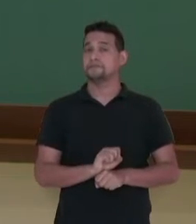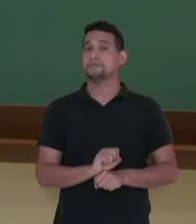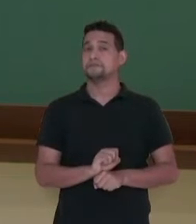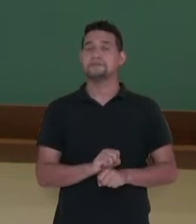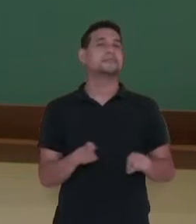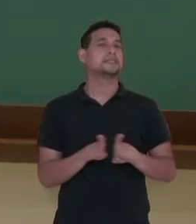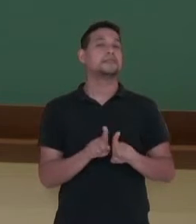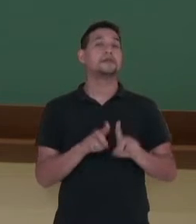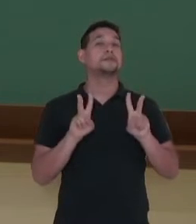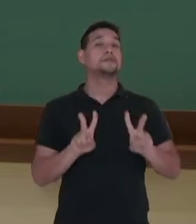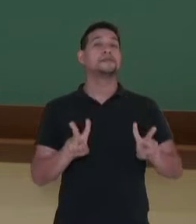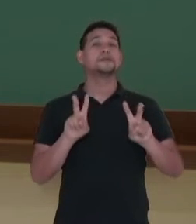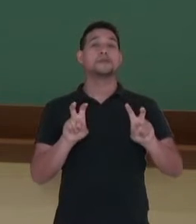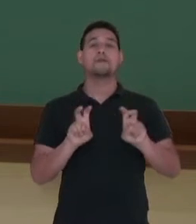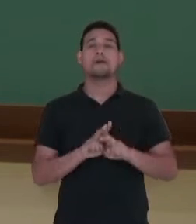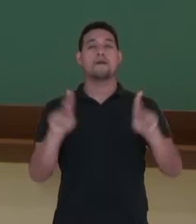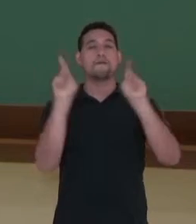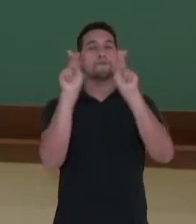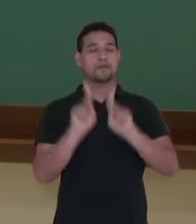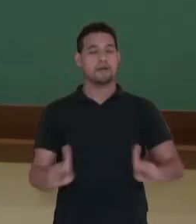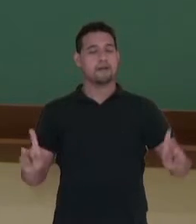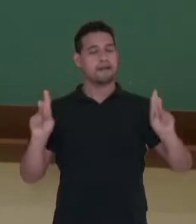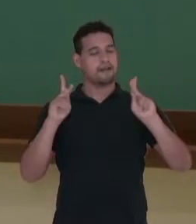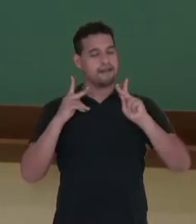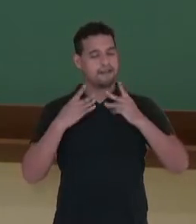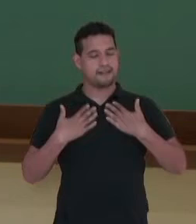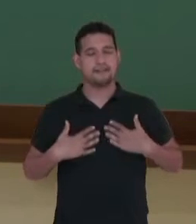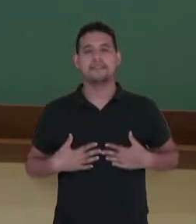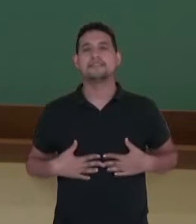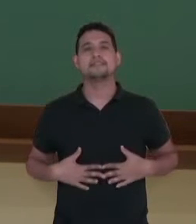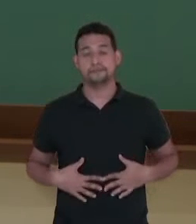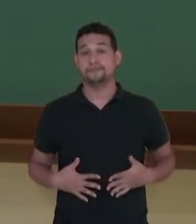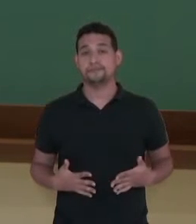também de tranquilidade. Bien?